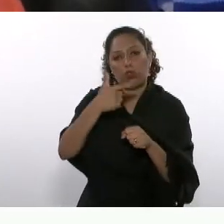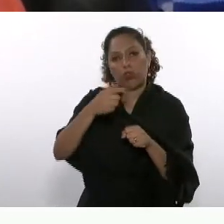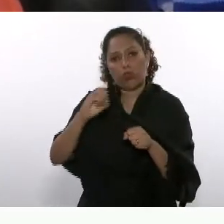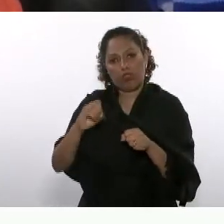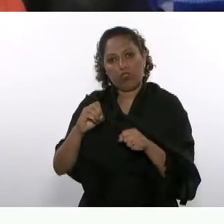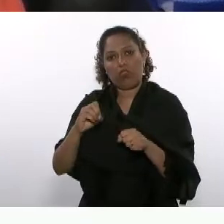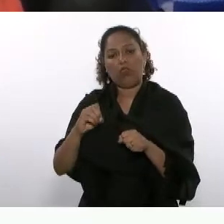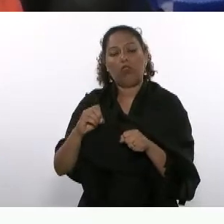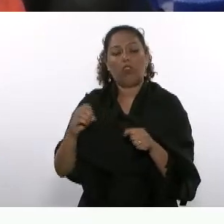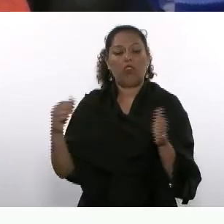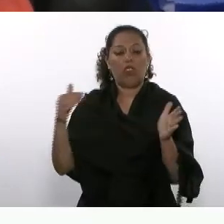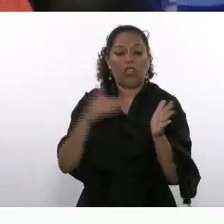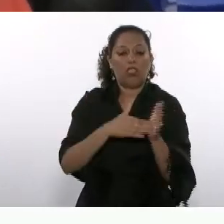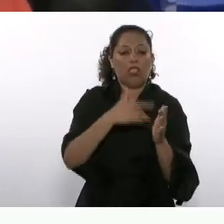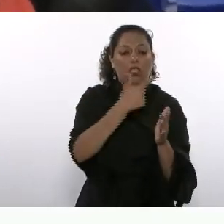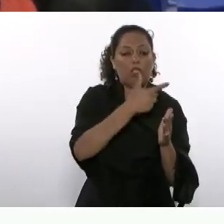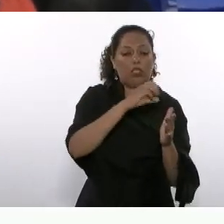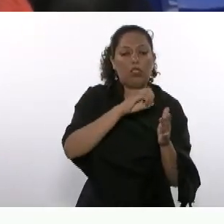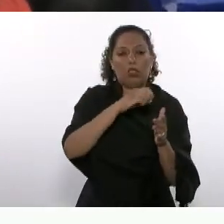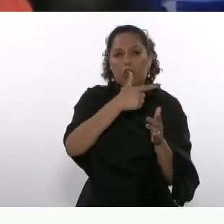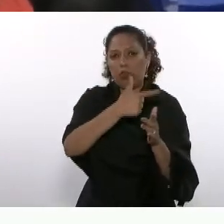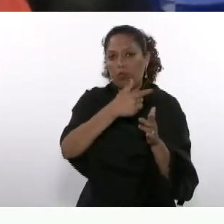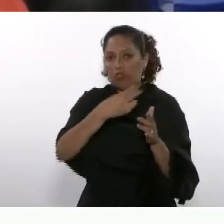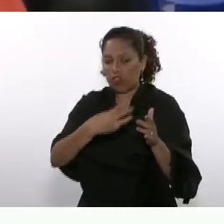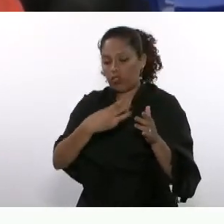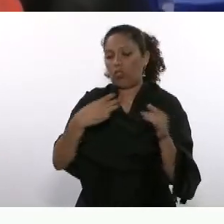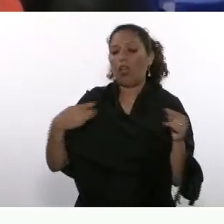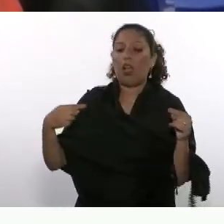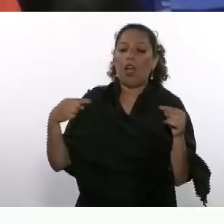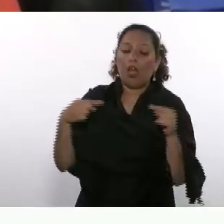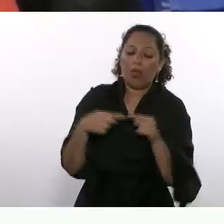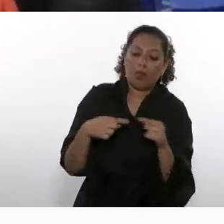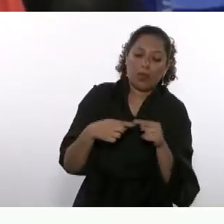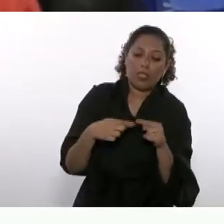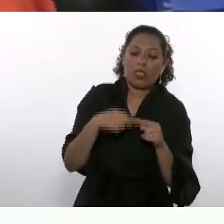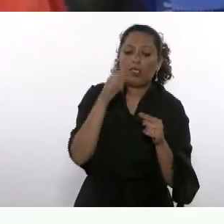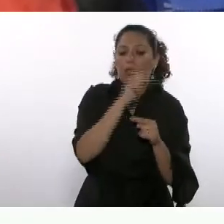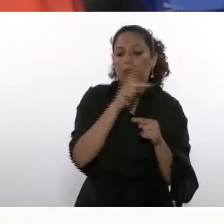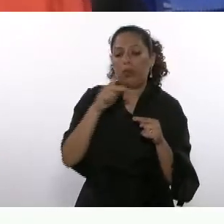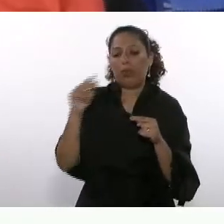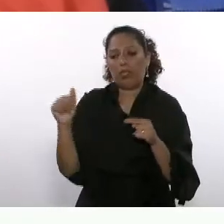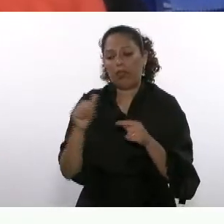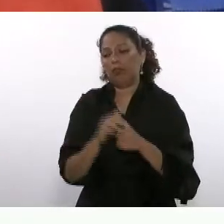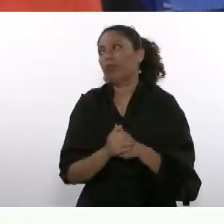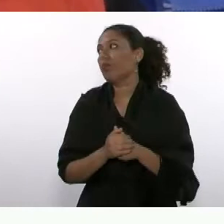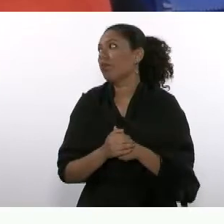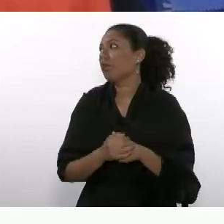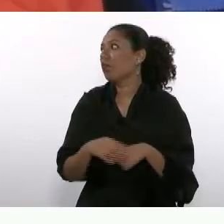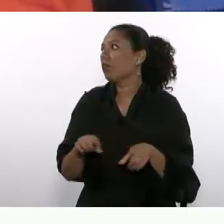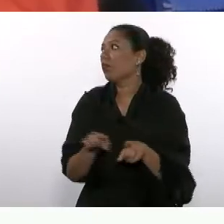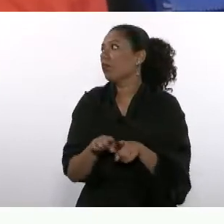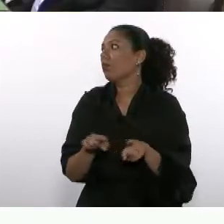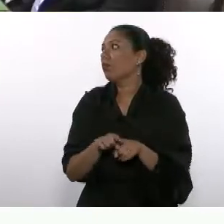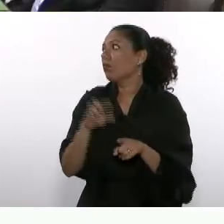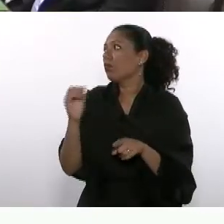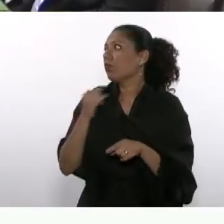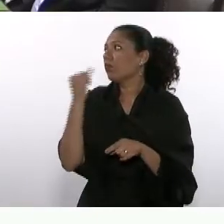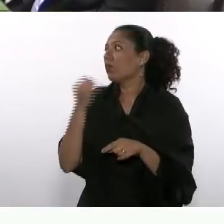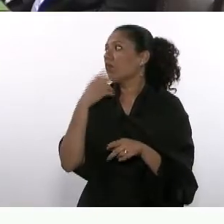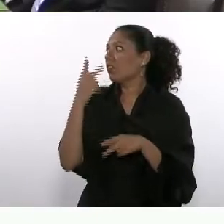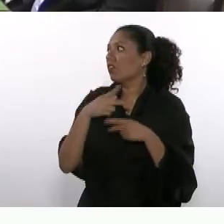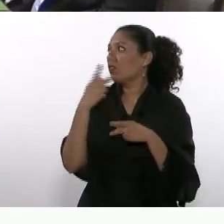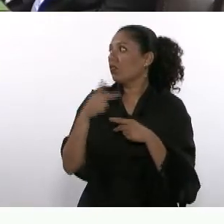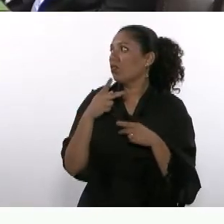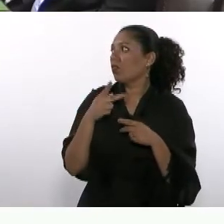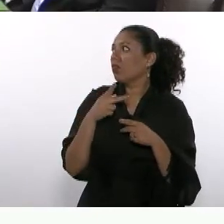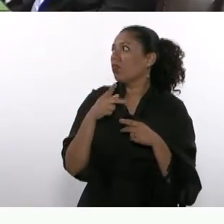até 2023, de acordo com o que a gente está prevendo no PPA. Um outro dado importante é que quando a gente faz o salão de turismo,